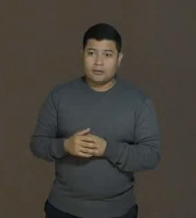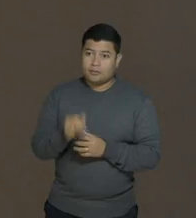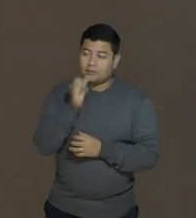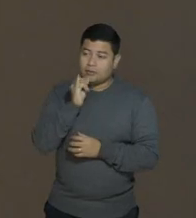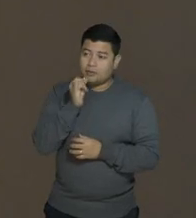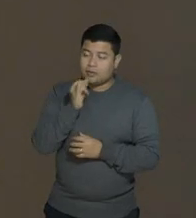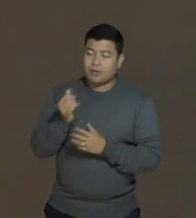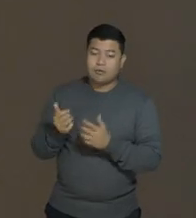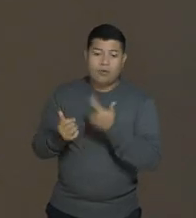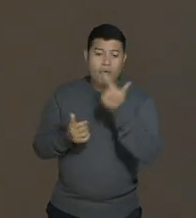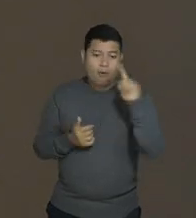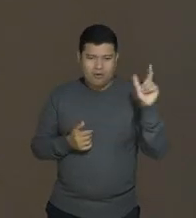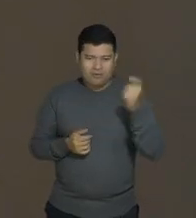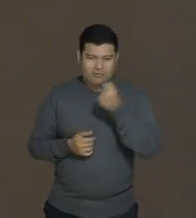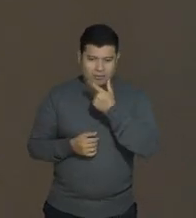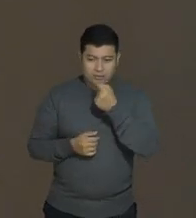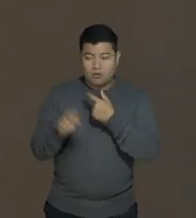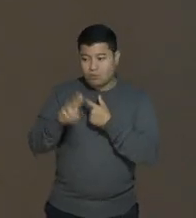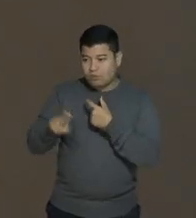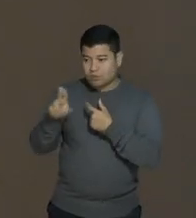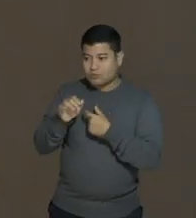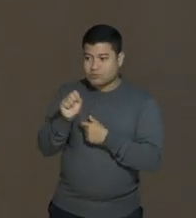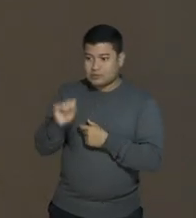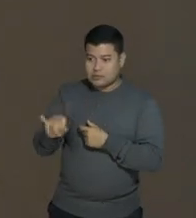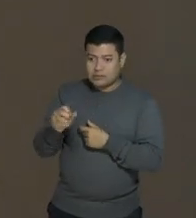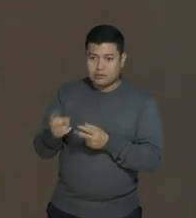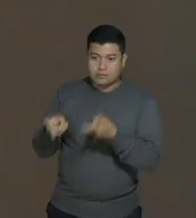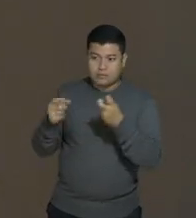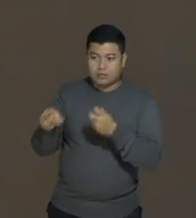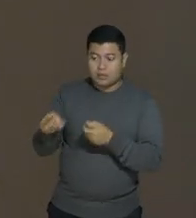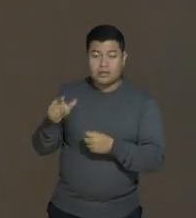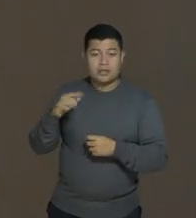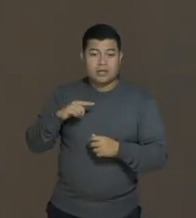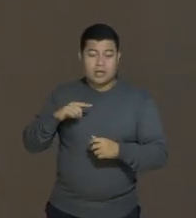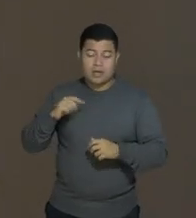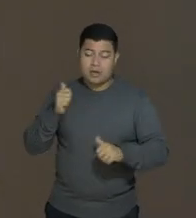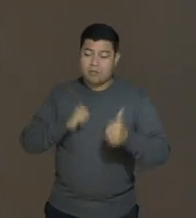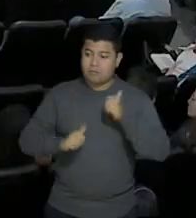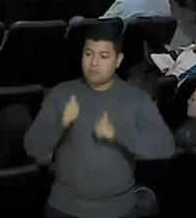ansiedade, mais um outro quadro clínico associado.